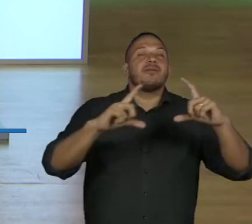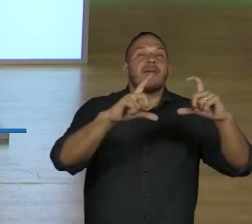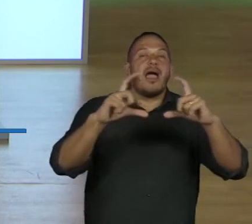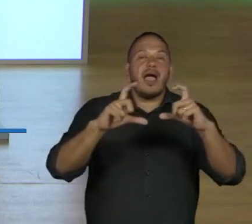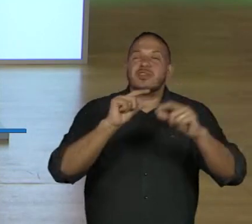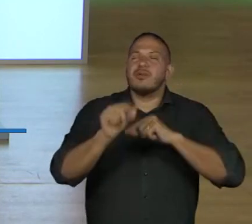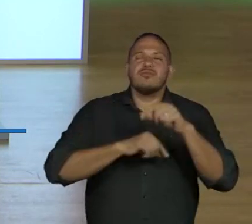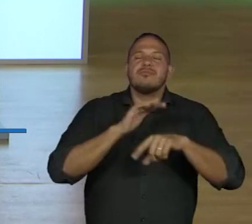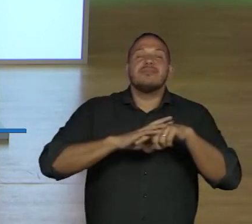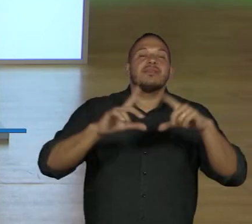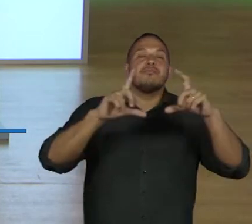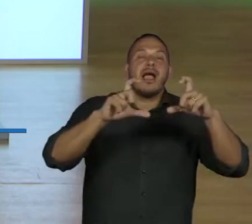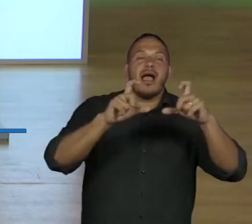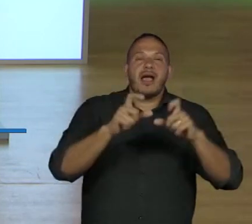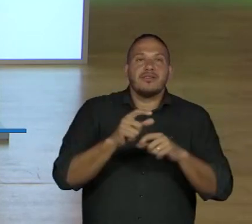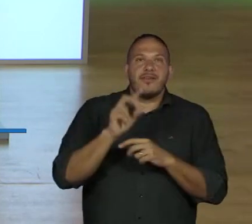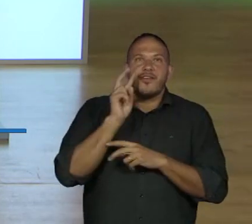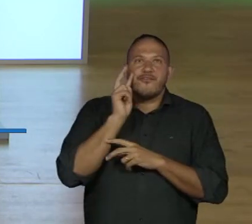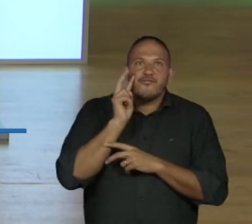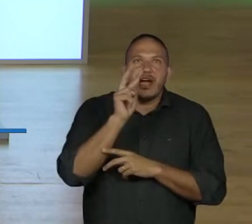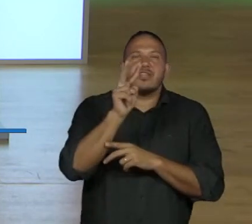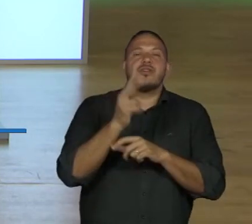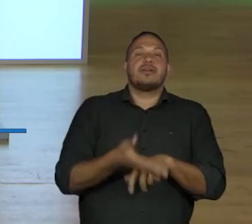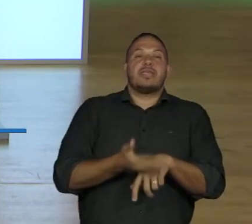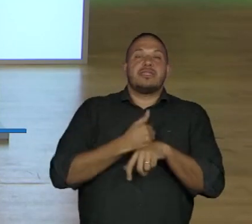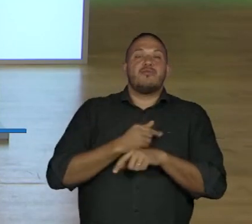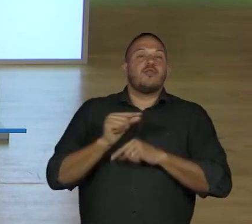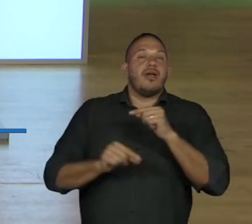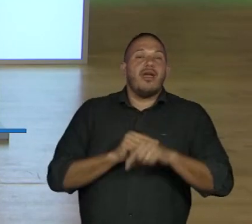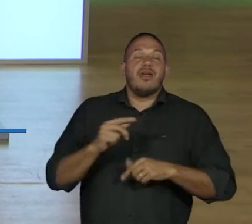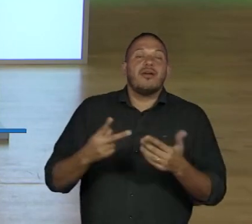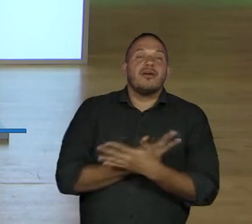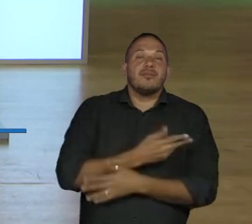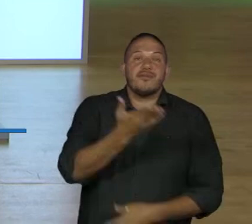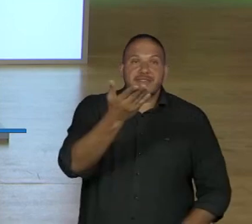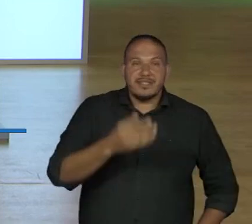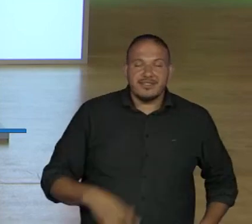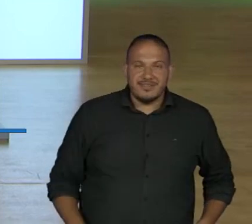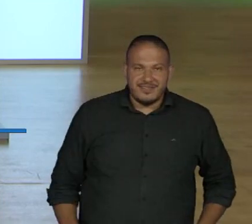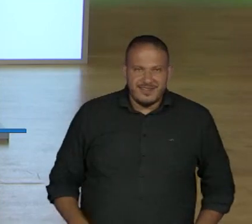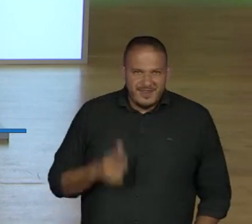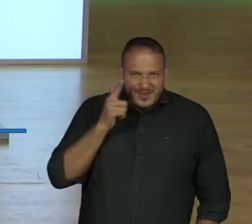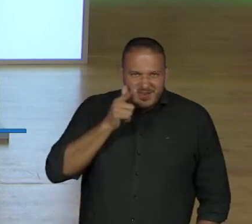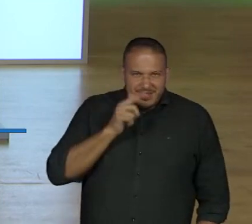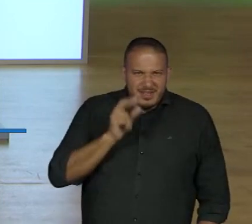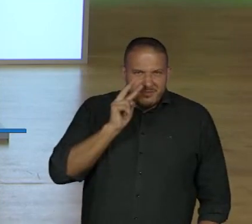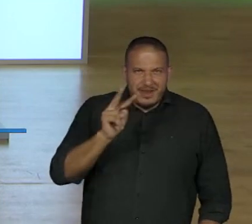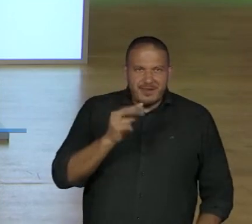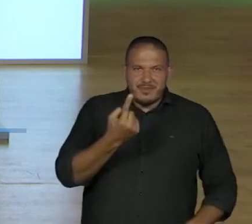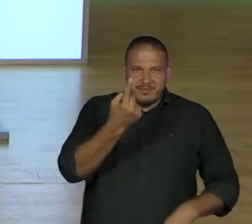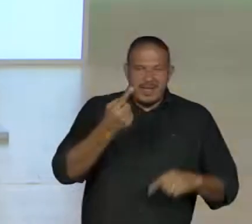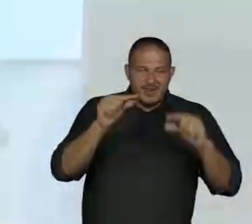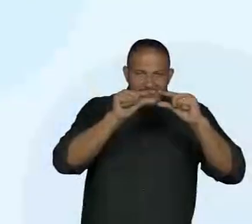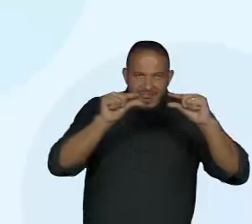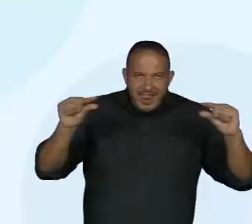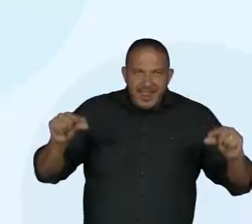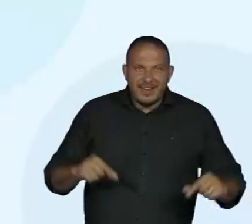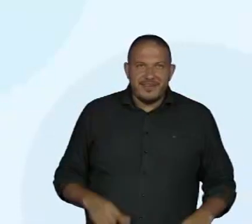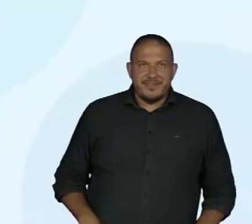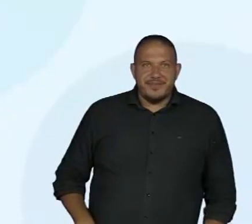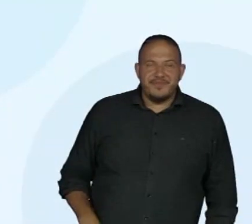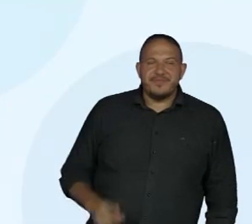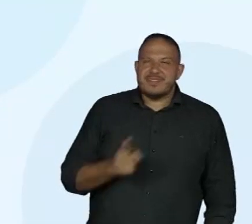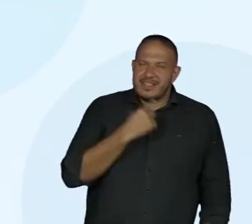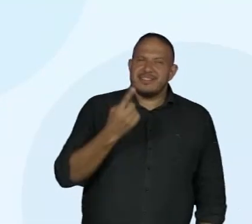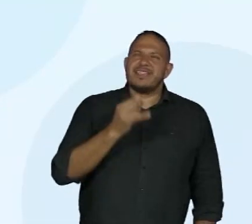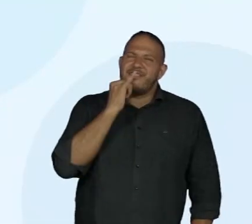já antecipa para vocês aí? Já Olha consegue? só. Pelo primeiro parágrafo? Que a gente fala muito